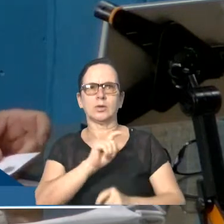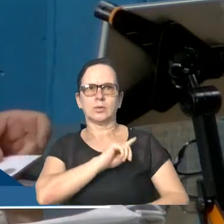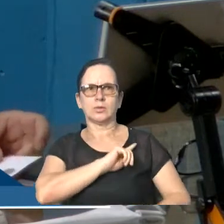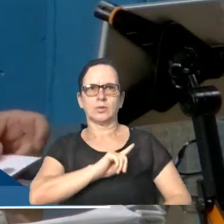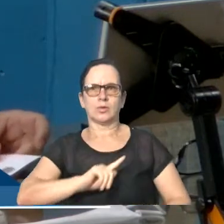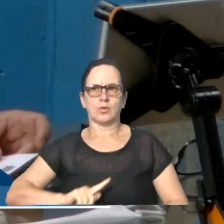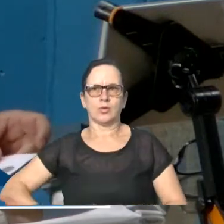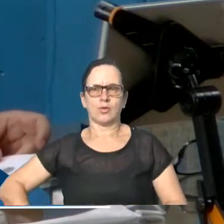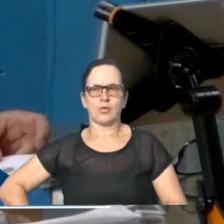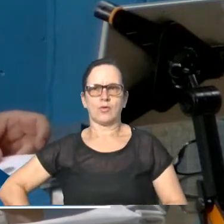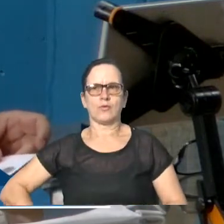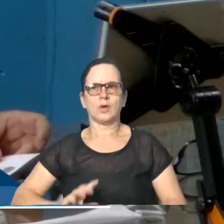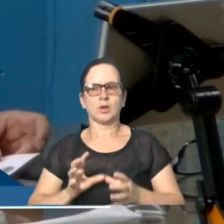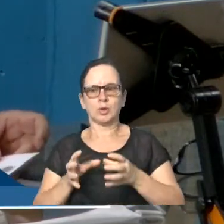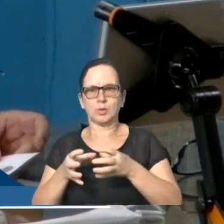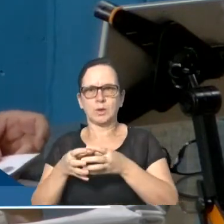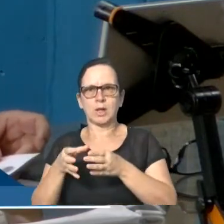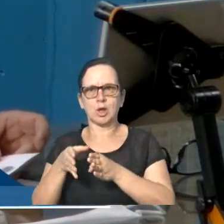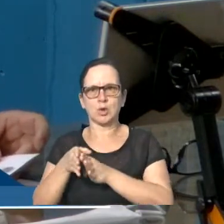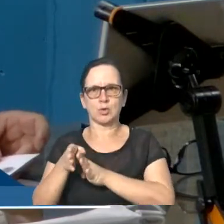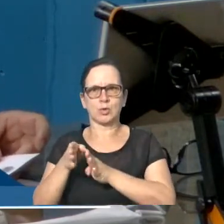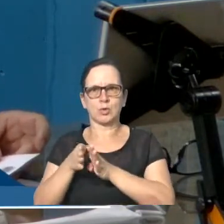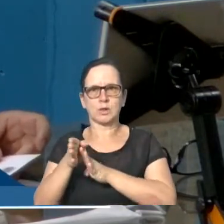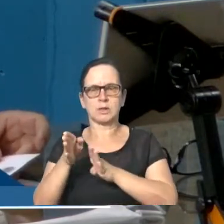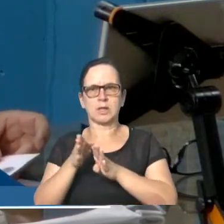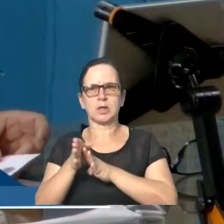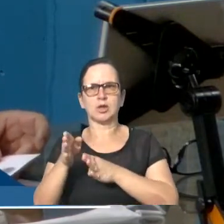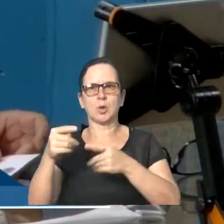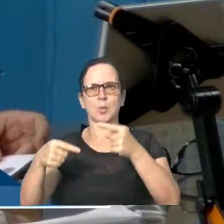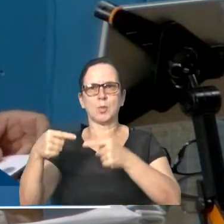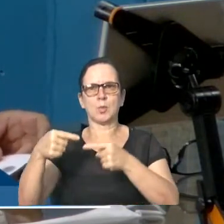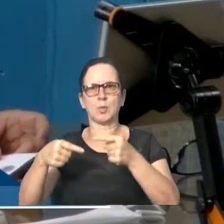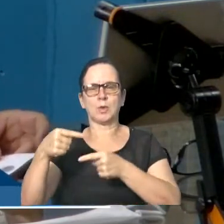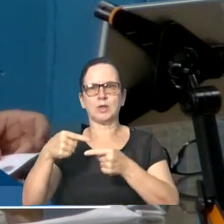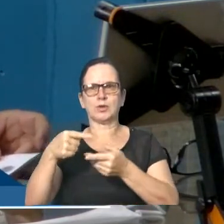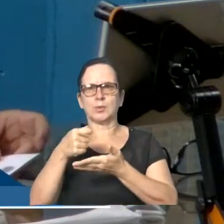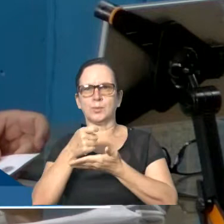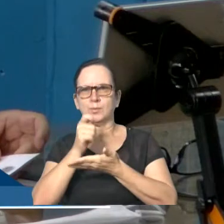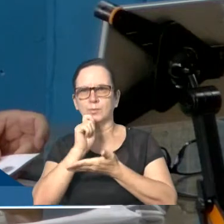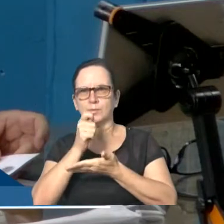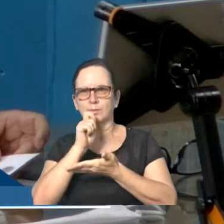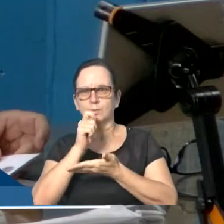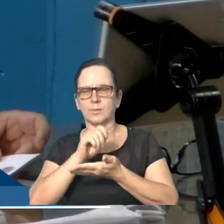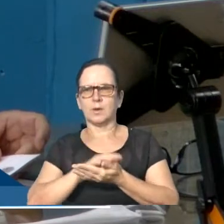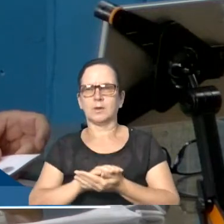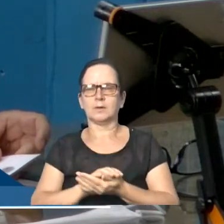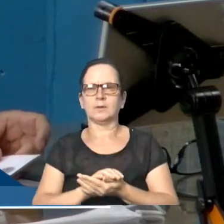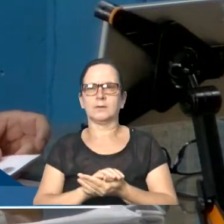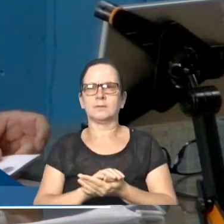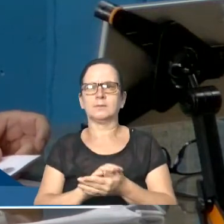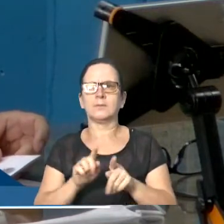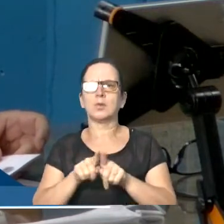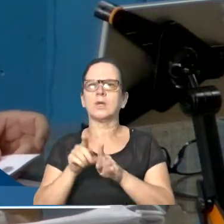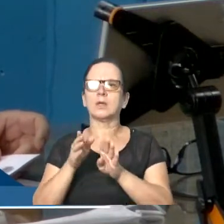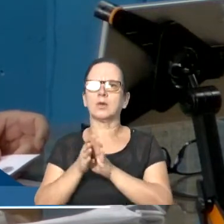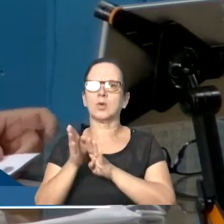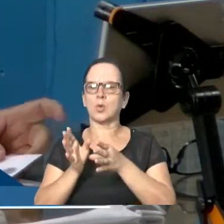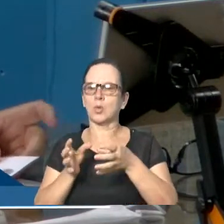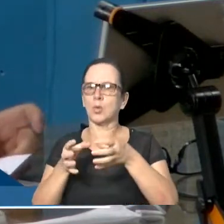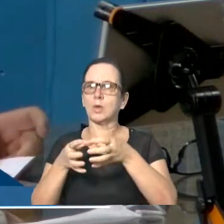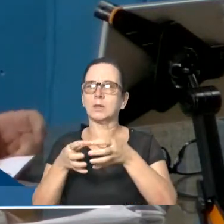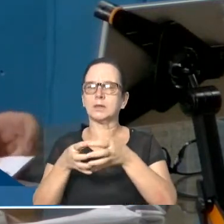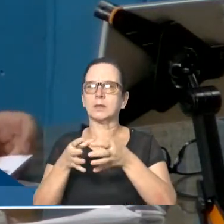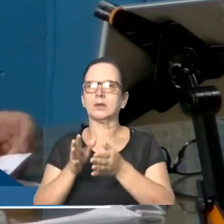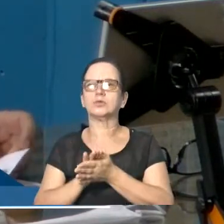para a formação do Conselho de Política de Drogas, ou seja, o COMAD. Com esse conselho formado no município, a gente tem condições